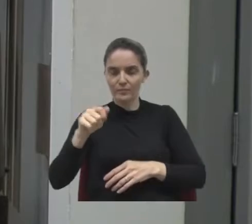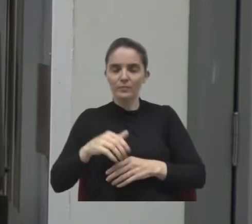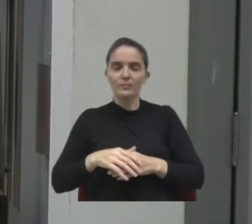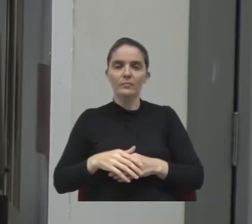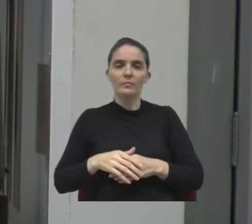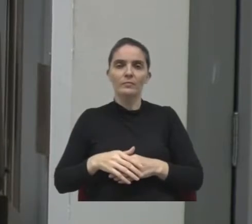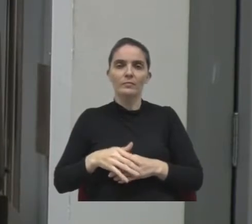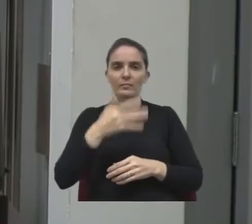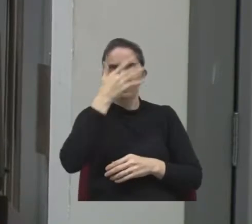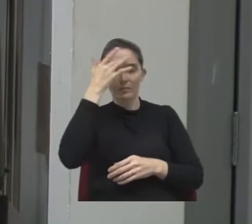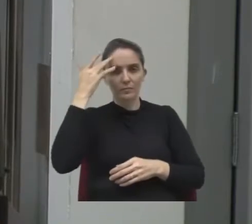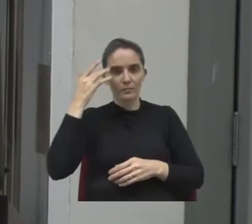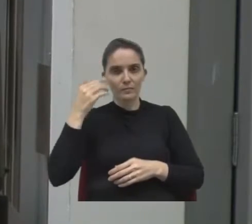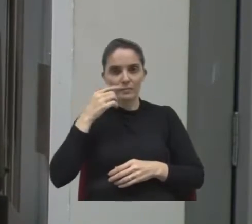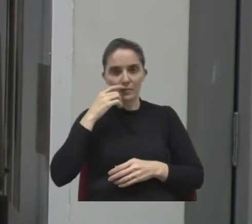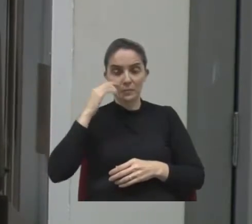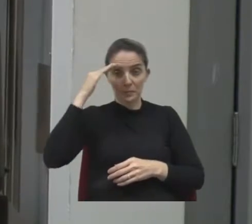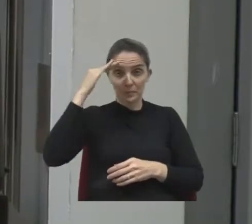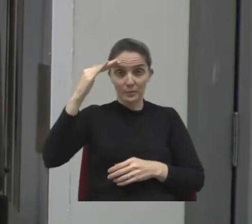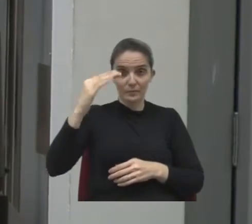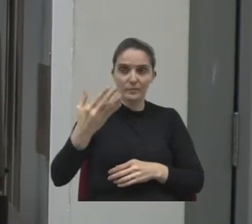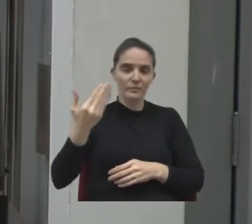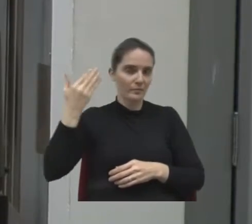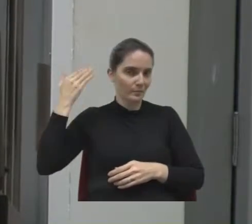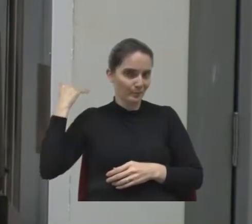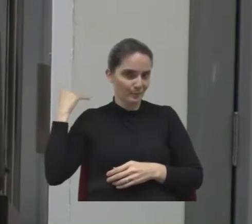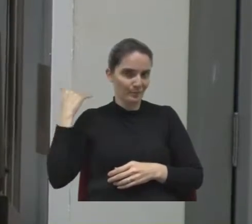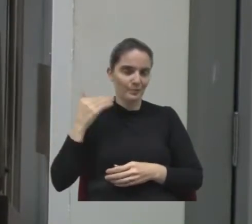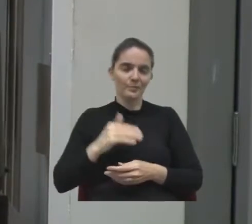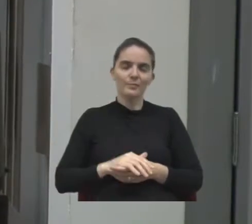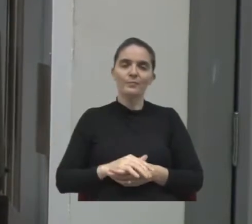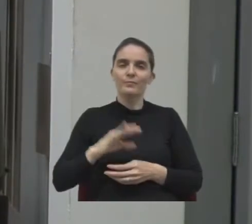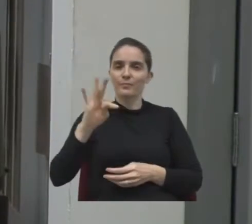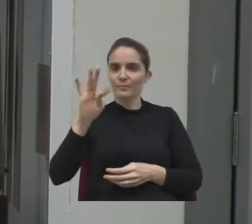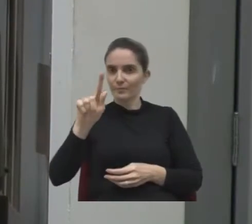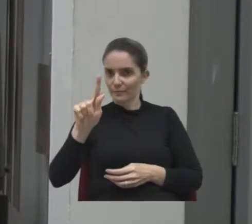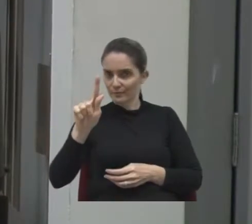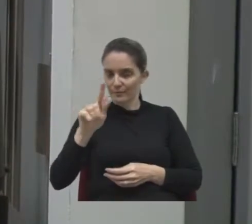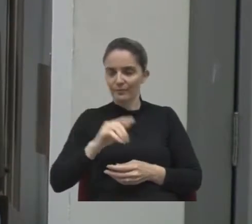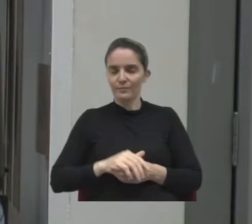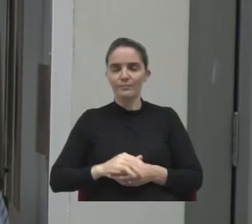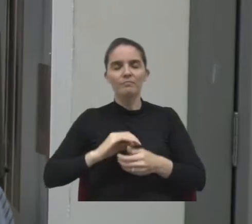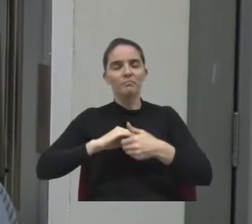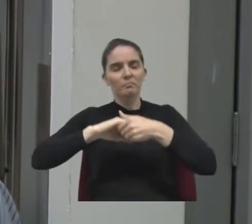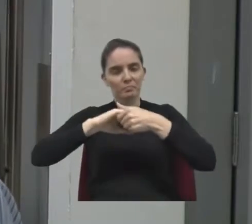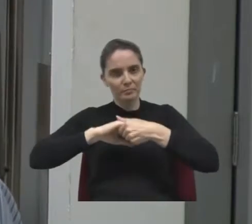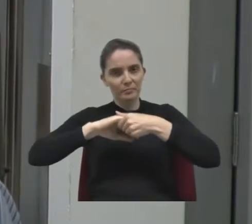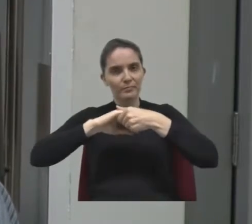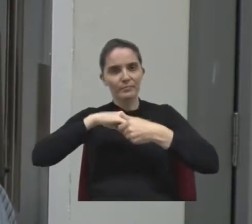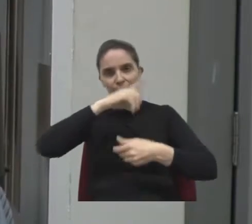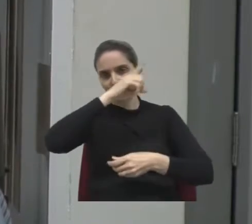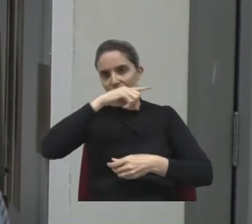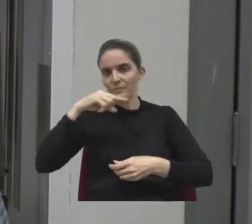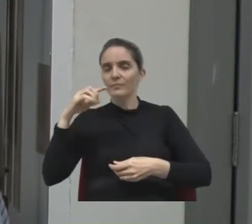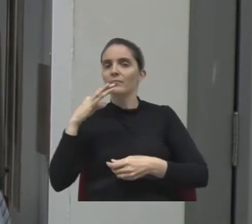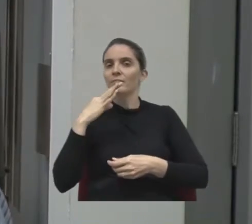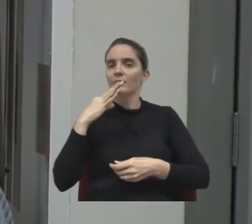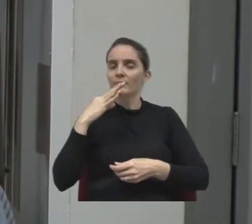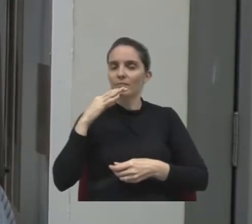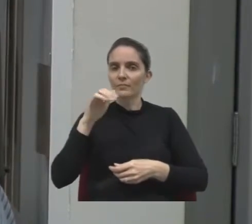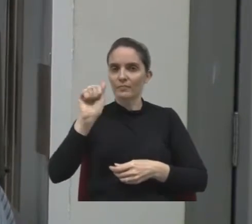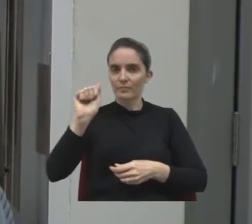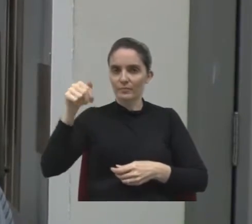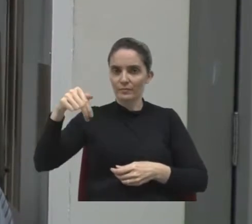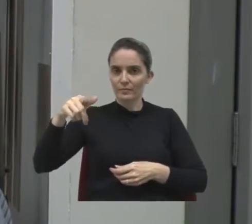atiradores do tiro de guerra do TG. Né? Parabéns, eu conheço-os através do seu Ângelo, parabenizo a todos